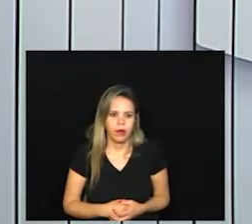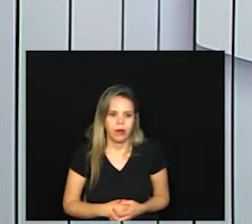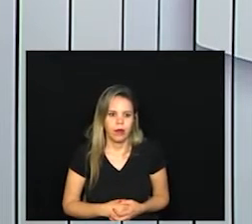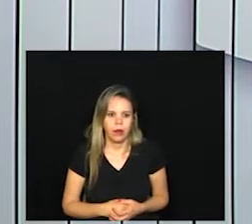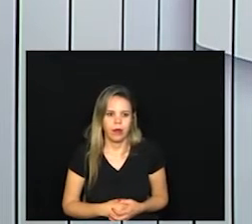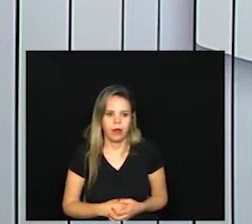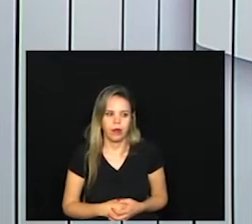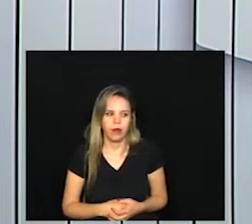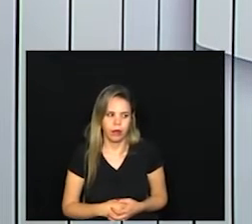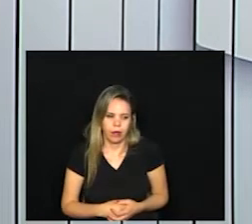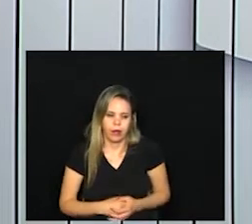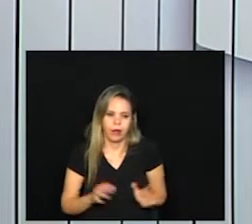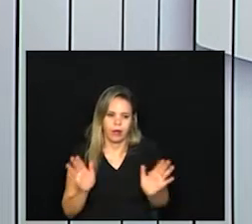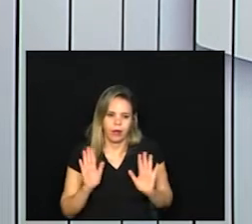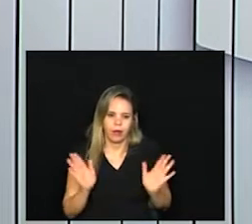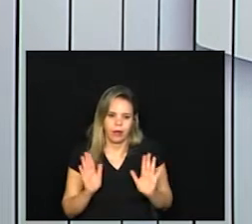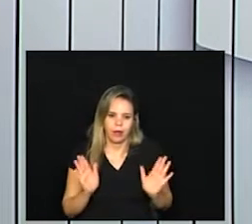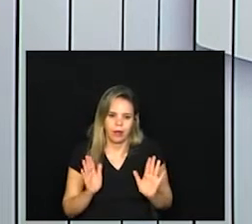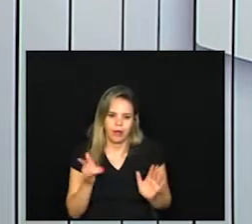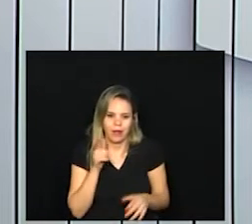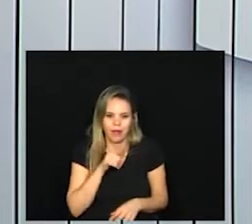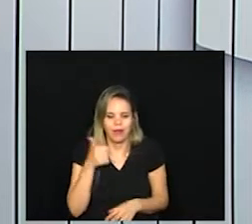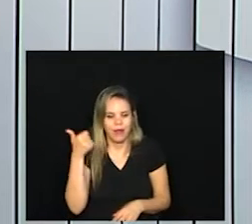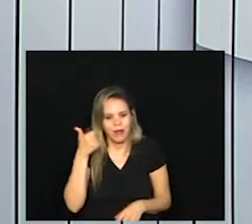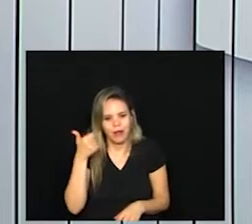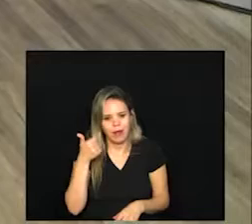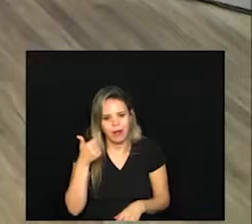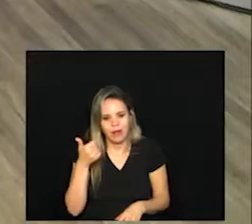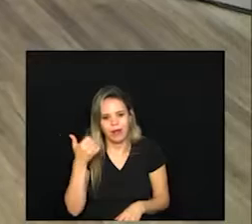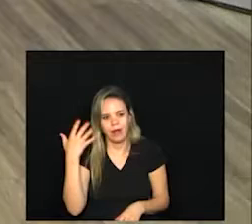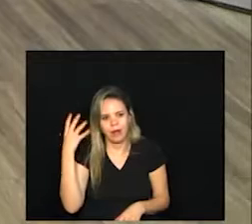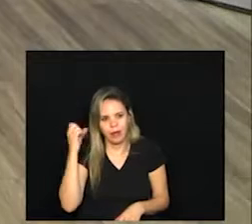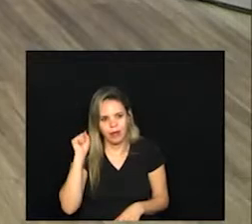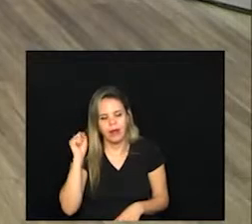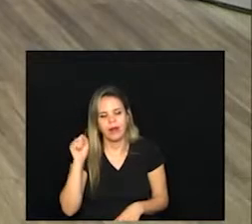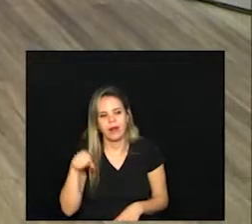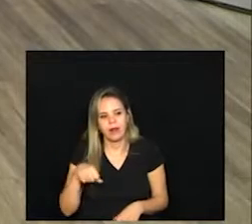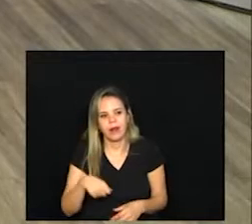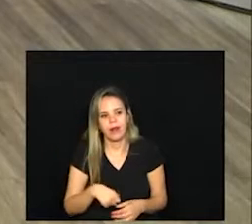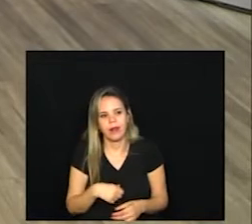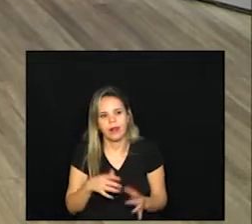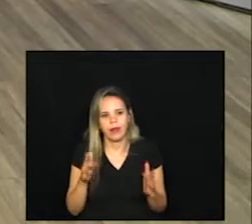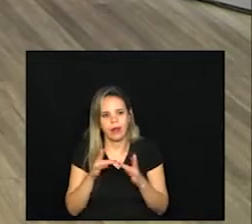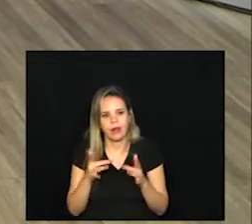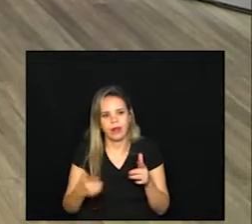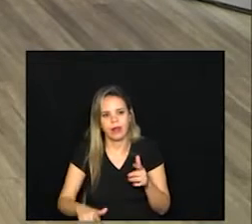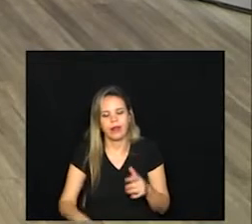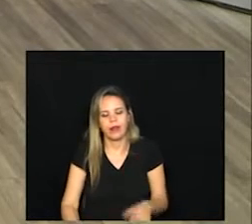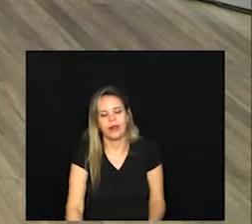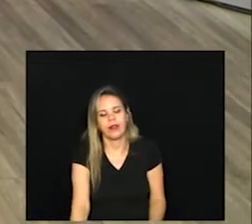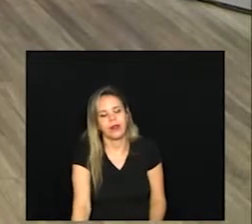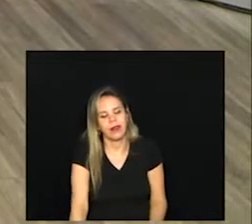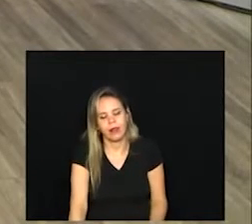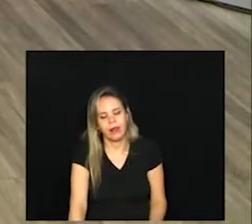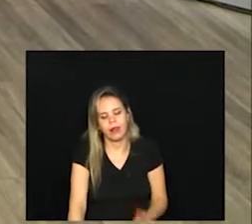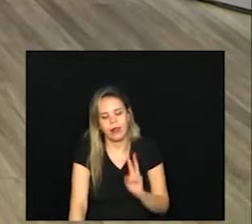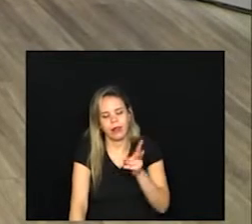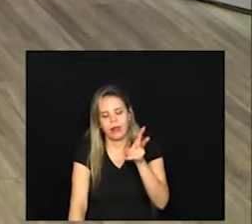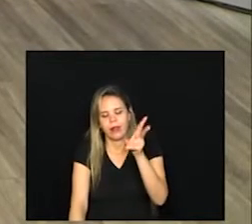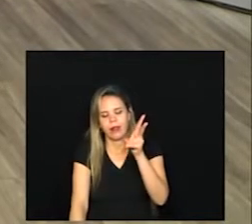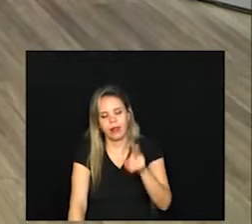Falou. Oi, consegue ouvir, Gabriel? Seguimos restabelecendo nosso contato novamente. Por gentileza,